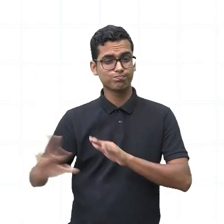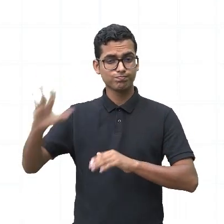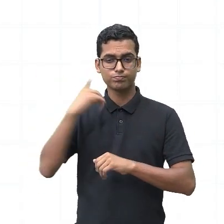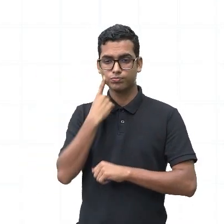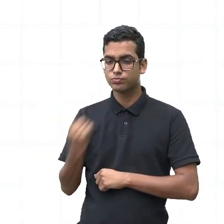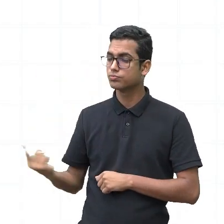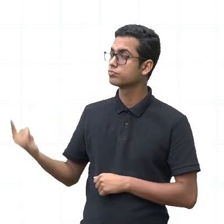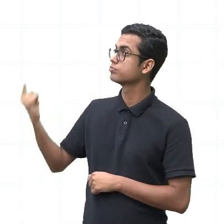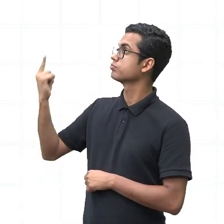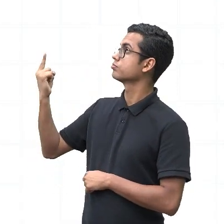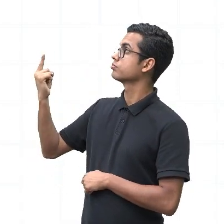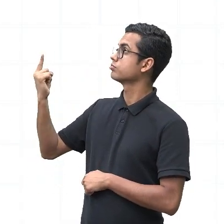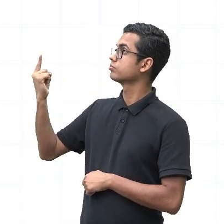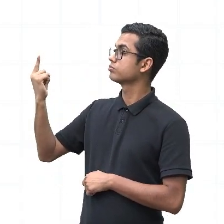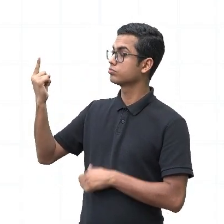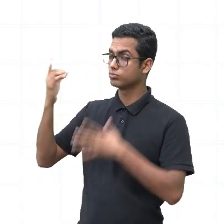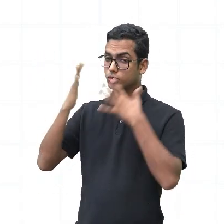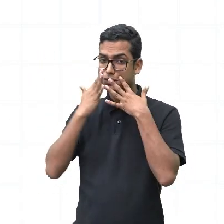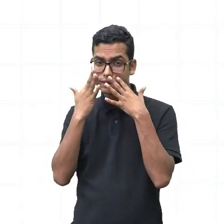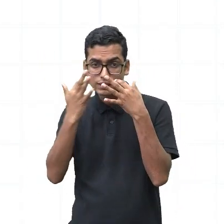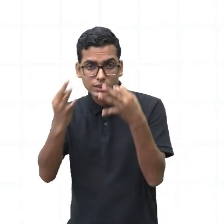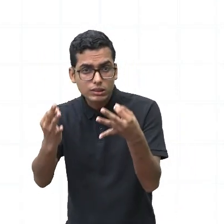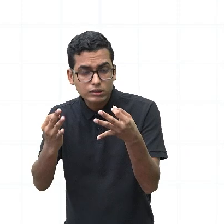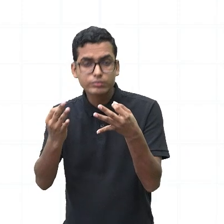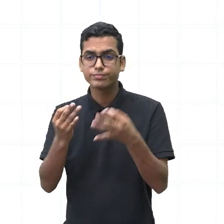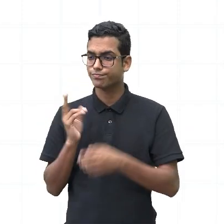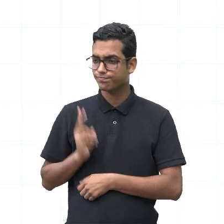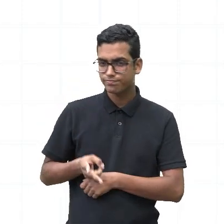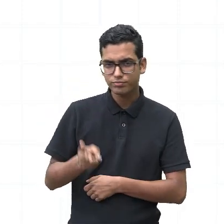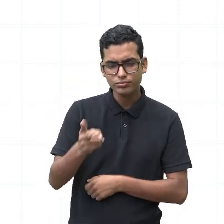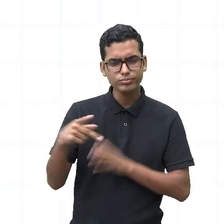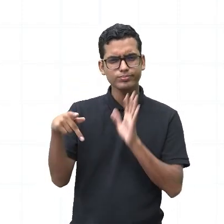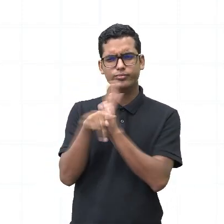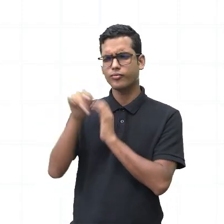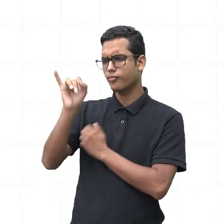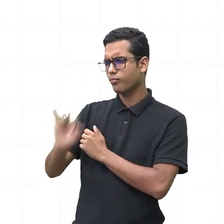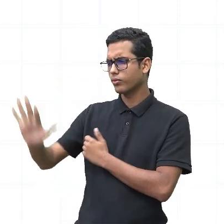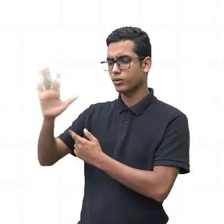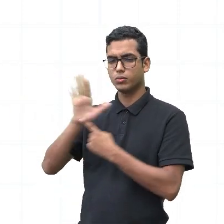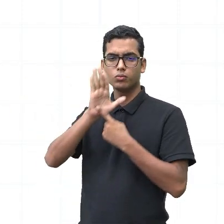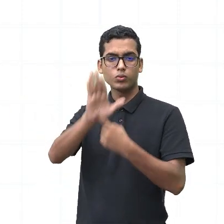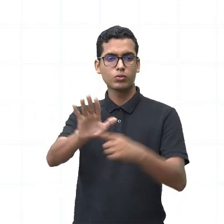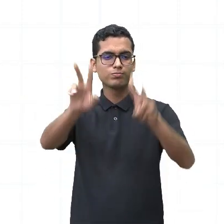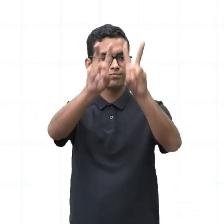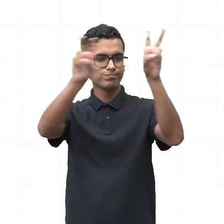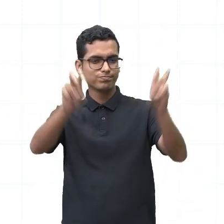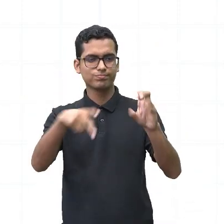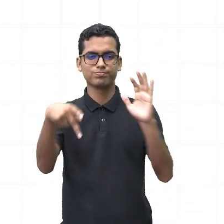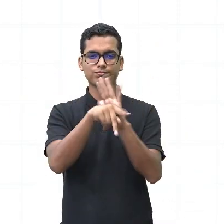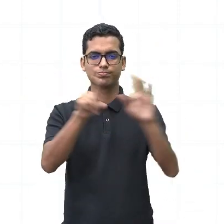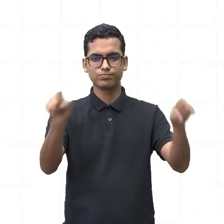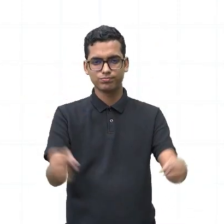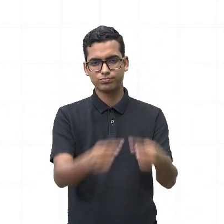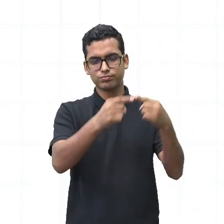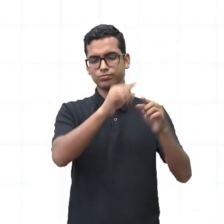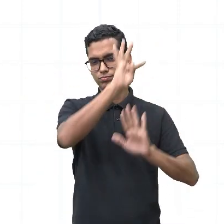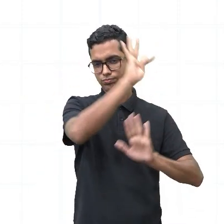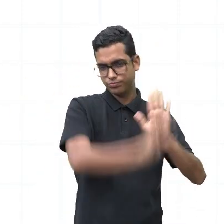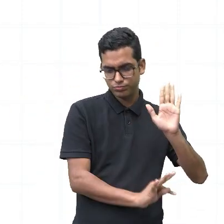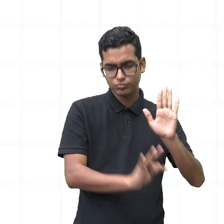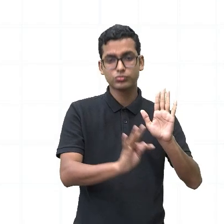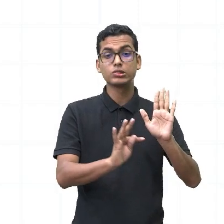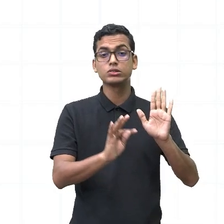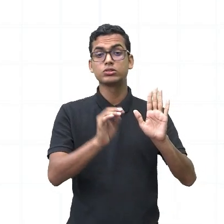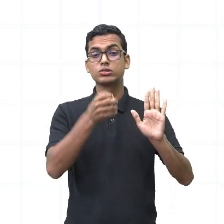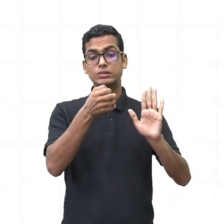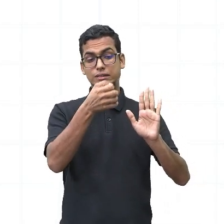atenção na imagem. A imagem sempre elas trazem o assunto do texto, tá bom? Sobre o que é